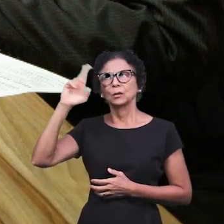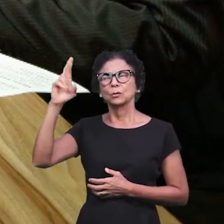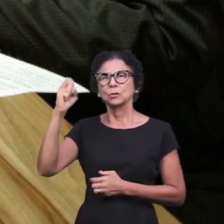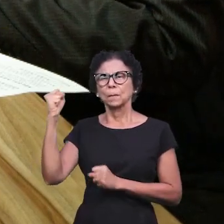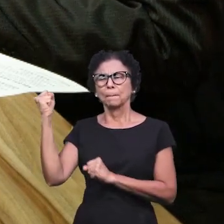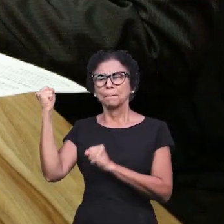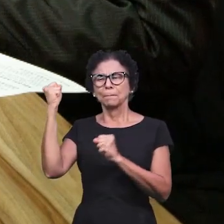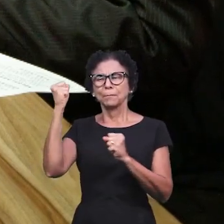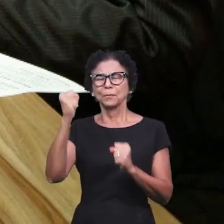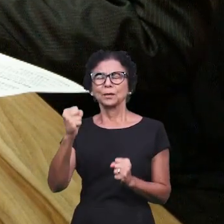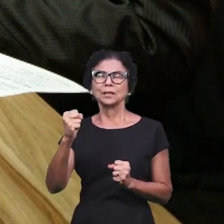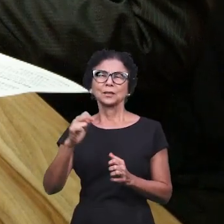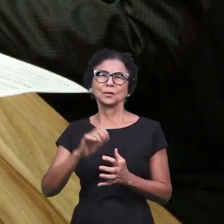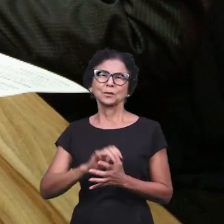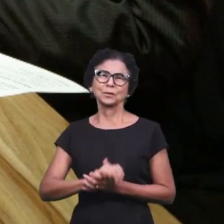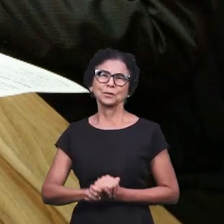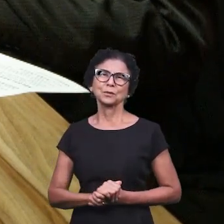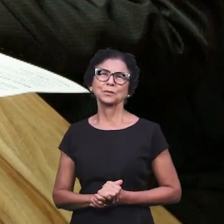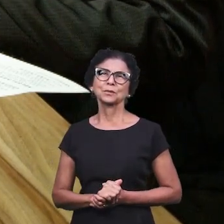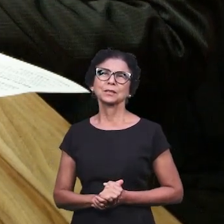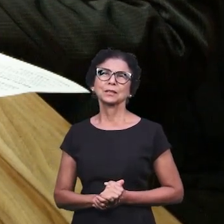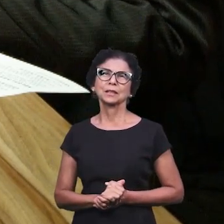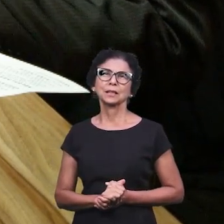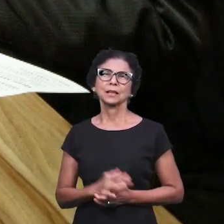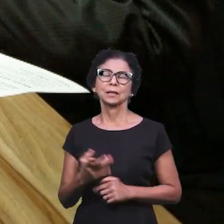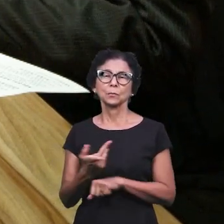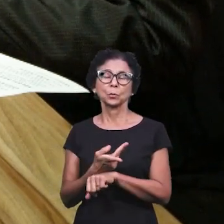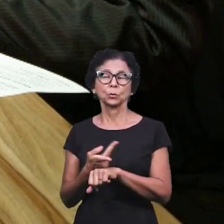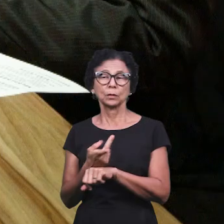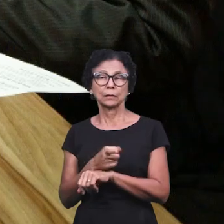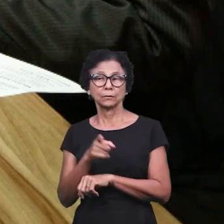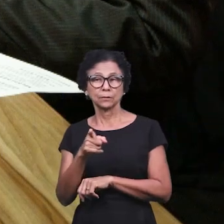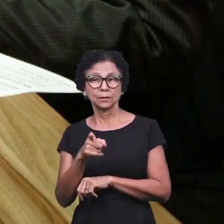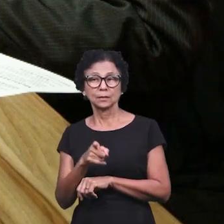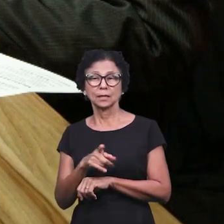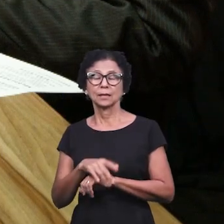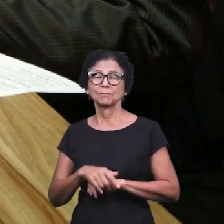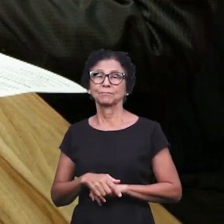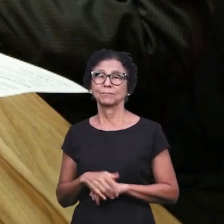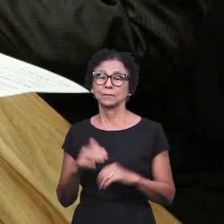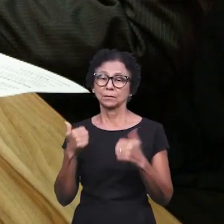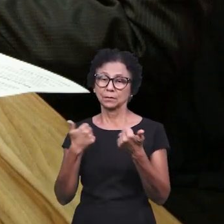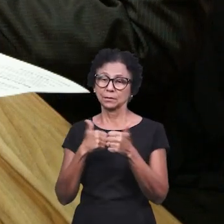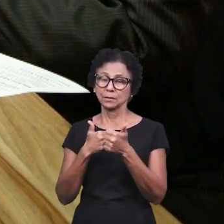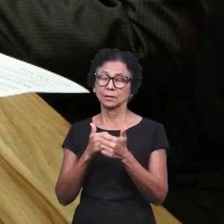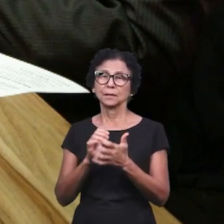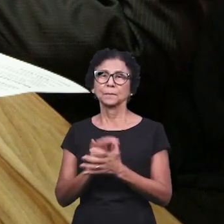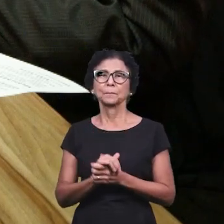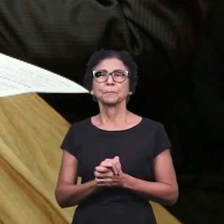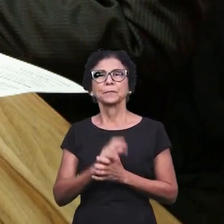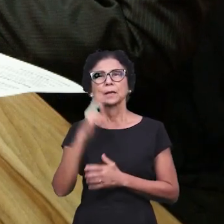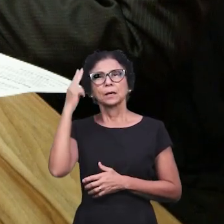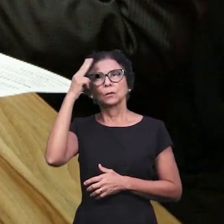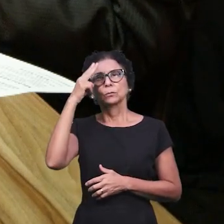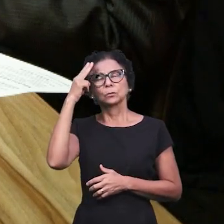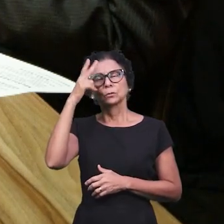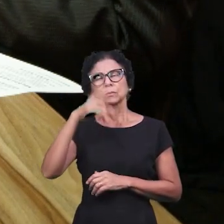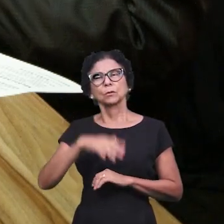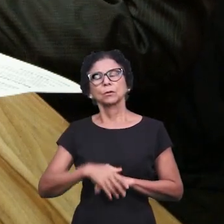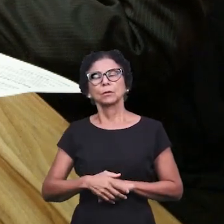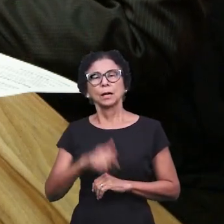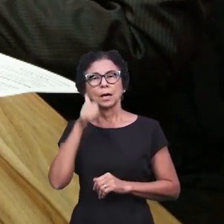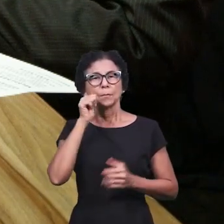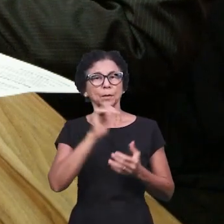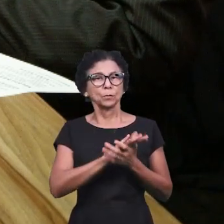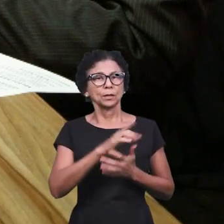né? Acho que tem uma experiência marcante ali também, né? Exatamente. Então, houve um sonho, né? E o sonho foi um sonho que o Senhor deu à